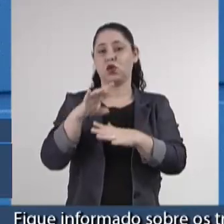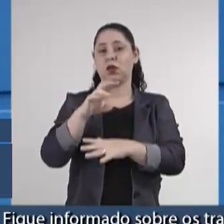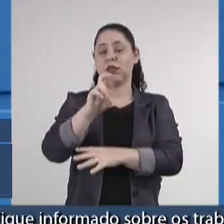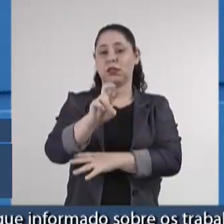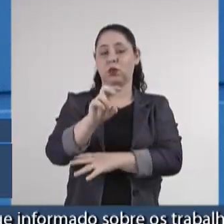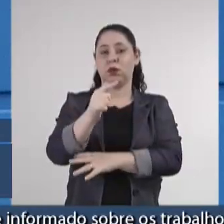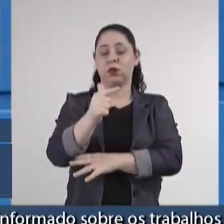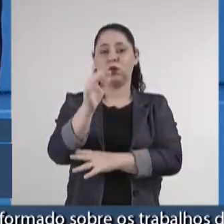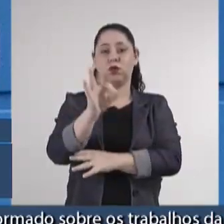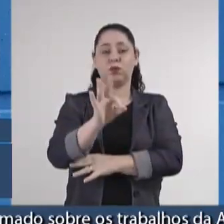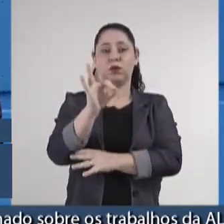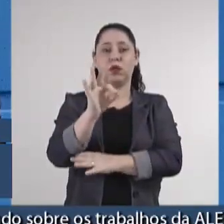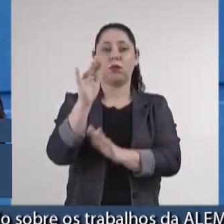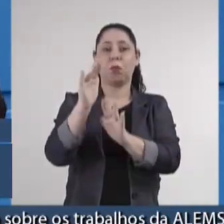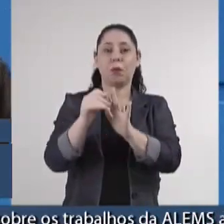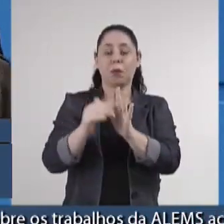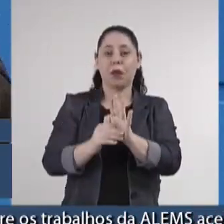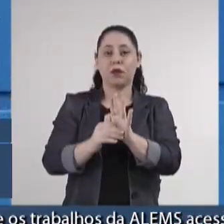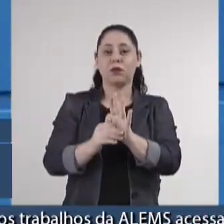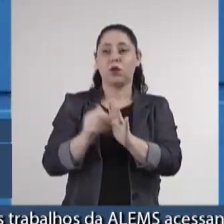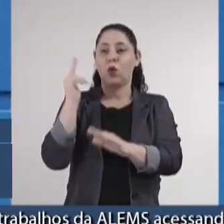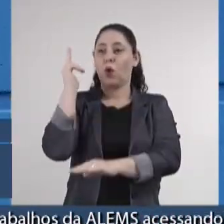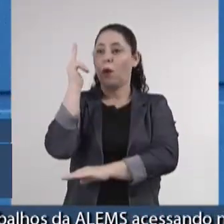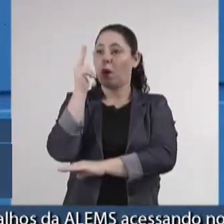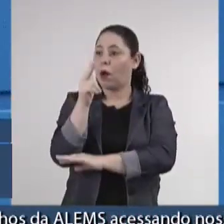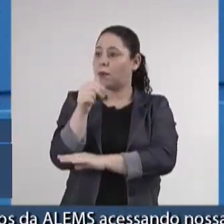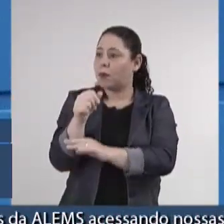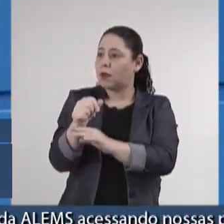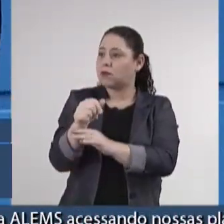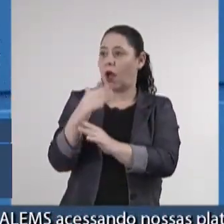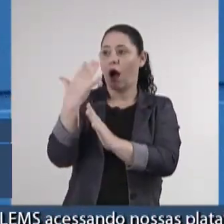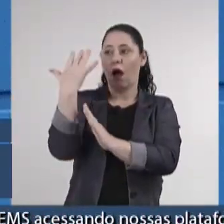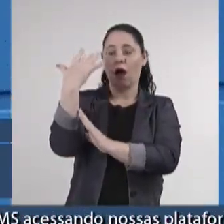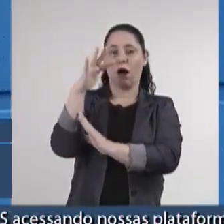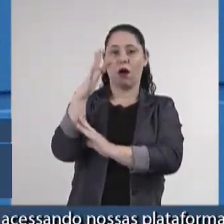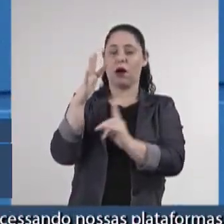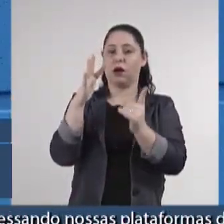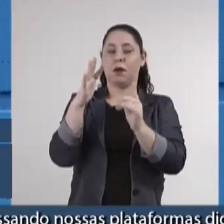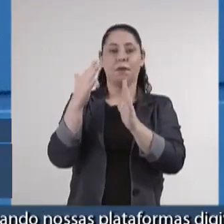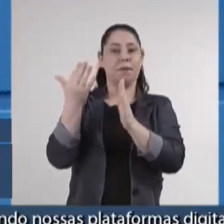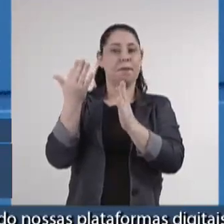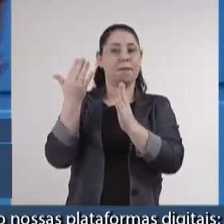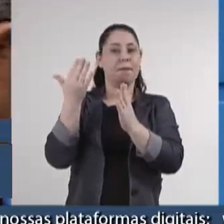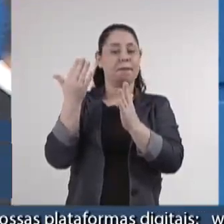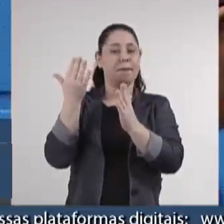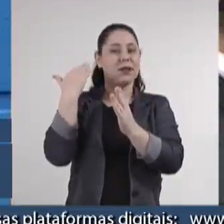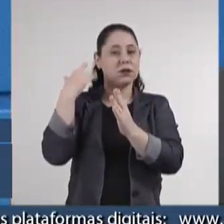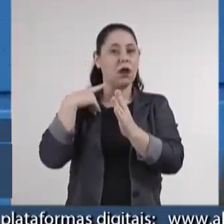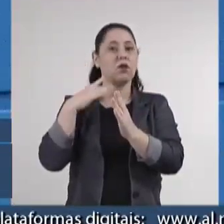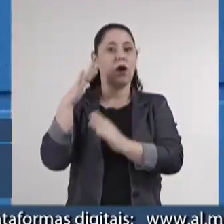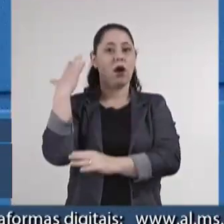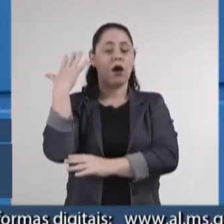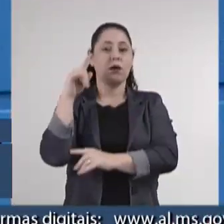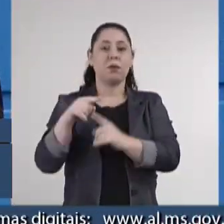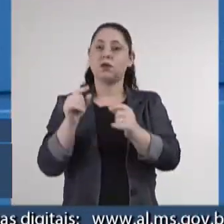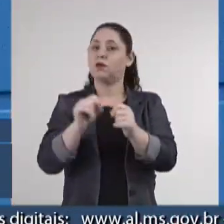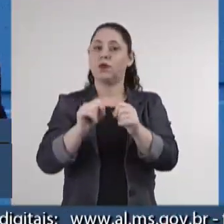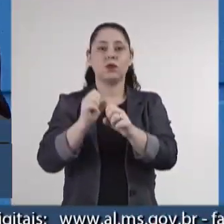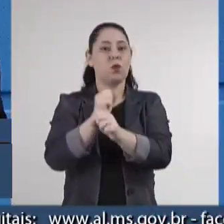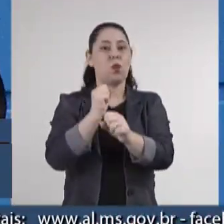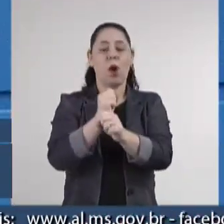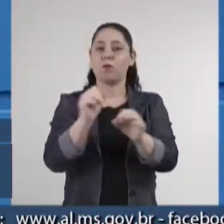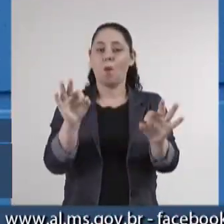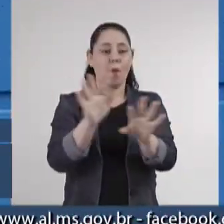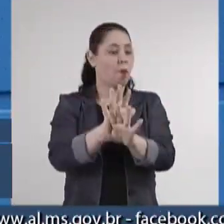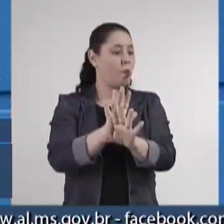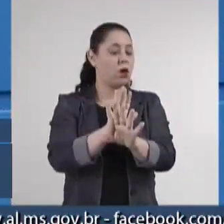de desconto, quer dizer, o pedágio não é tão alto, vamos dizer assim, ou na época com certeza era, mas não fez as obras que